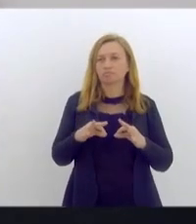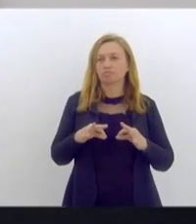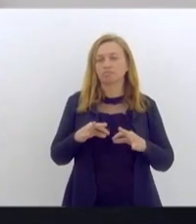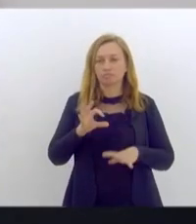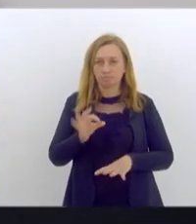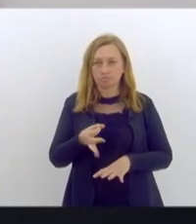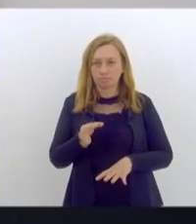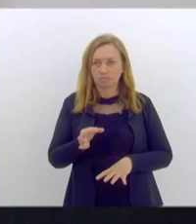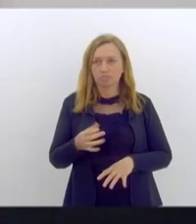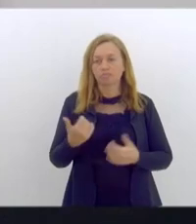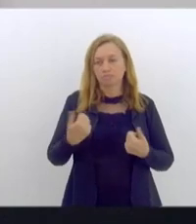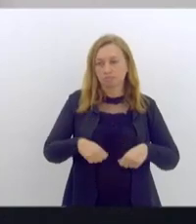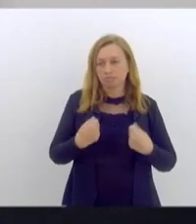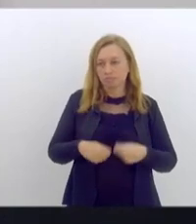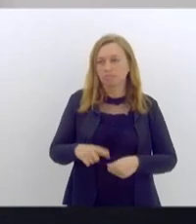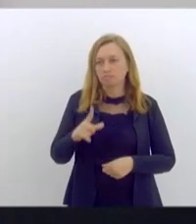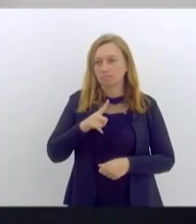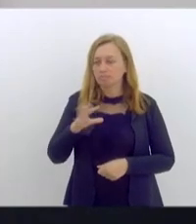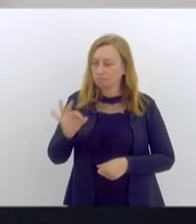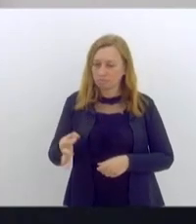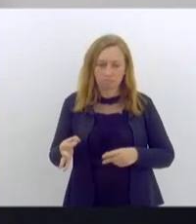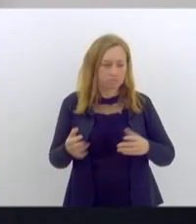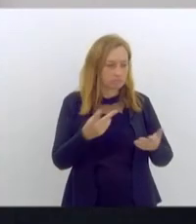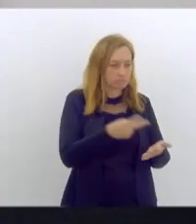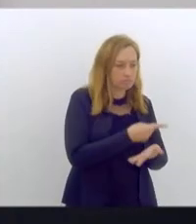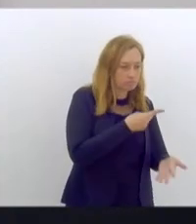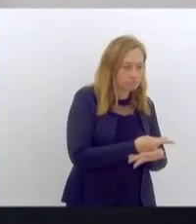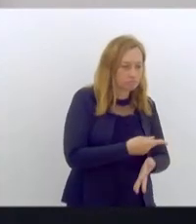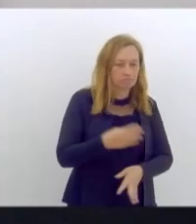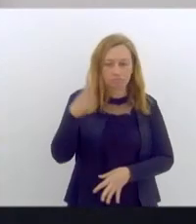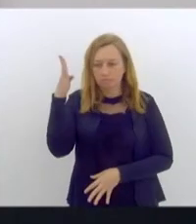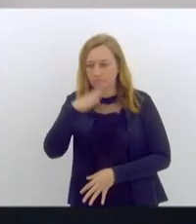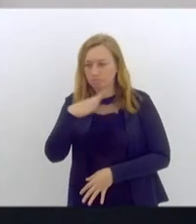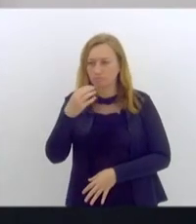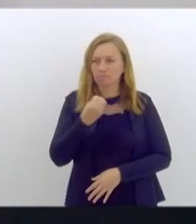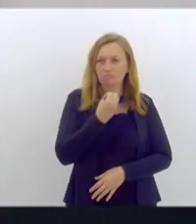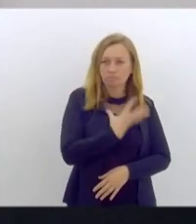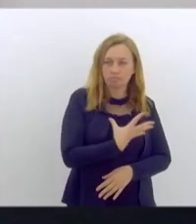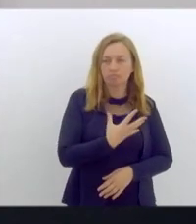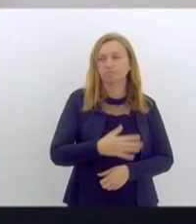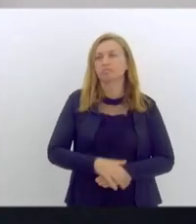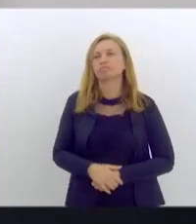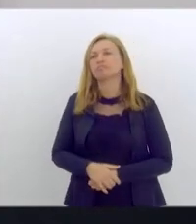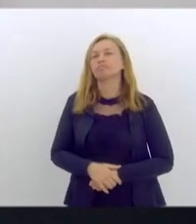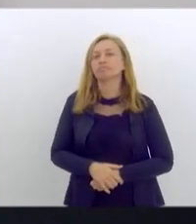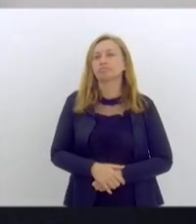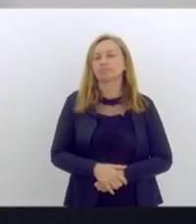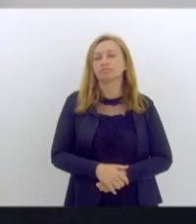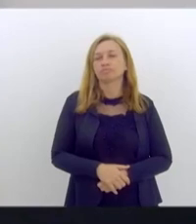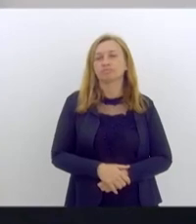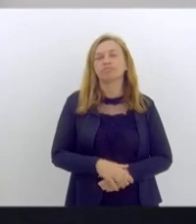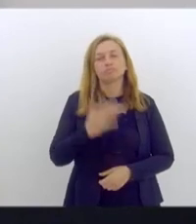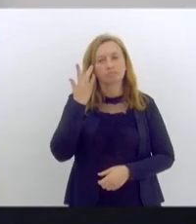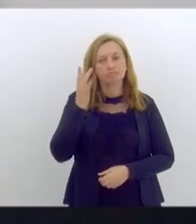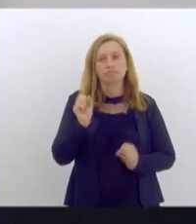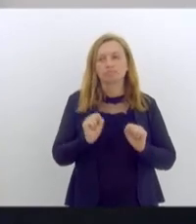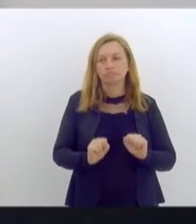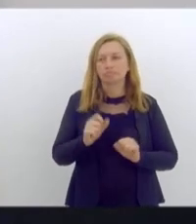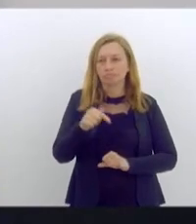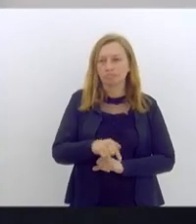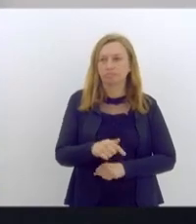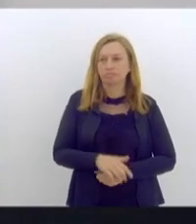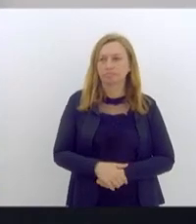comer combater o bem não pode combater o mal se não existiu mal né mas eu acho que a gente podia aqui